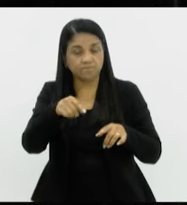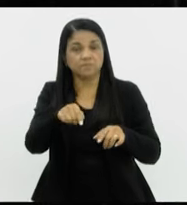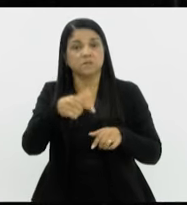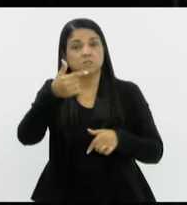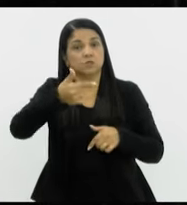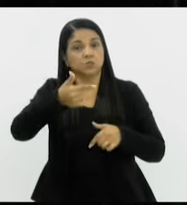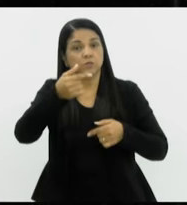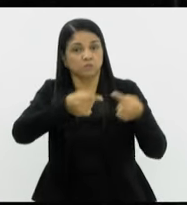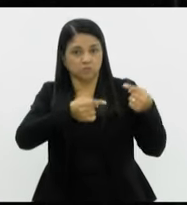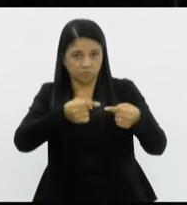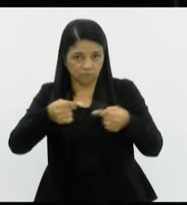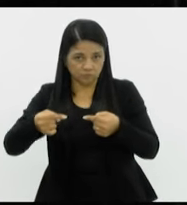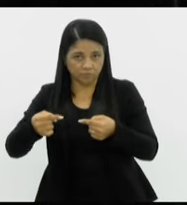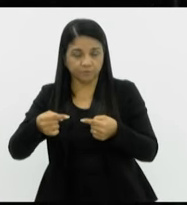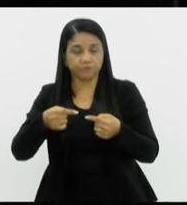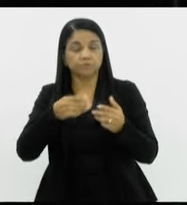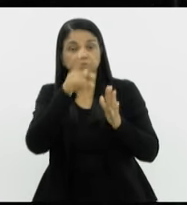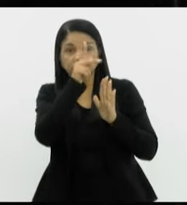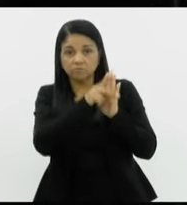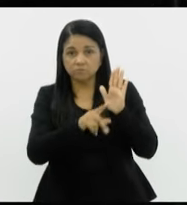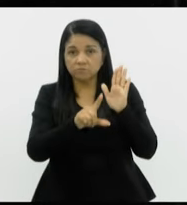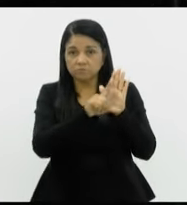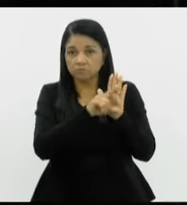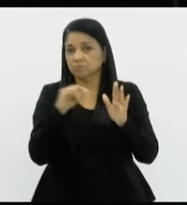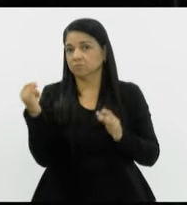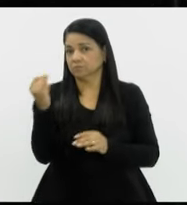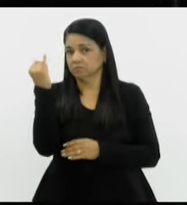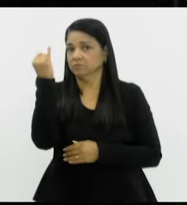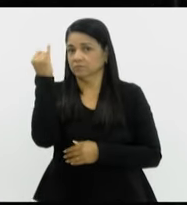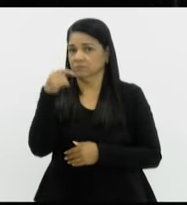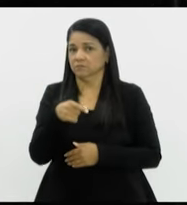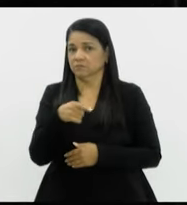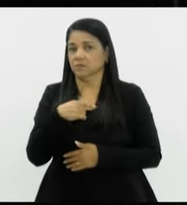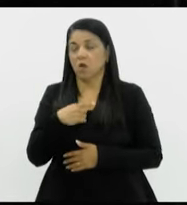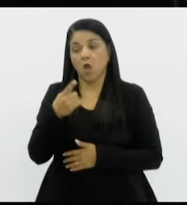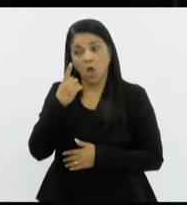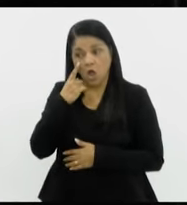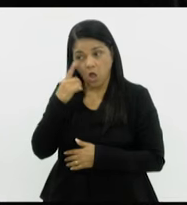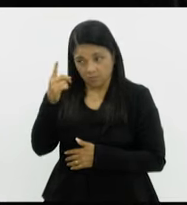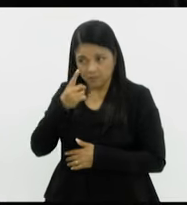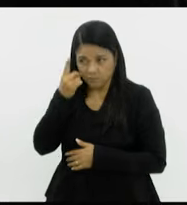é oportuno, porque veja só, deputada Lucinha,